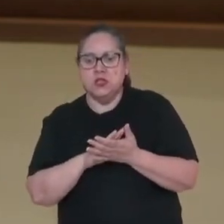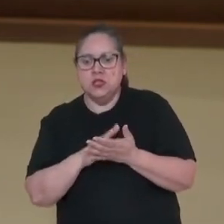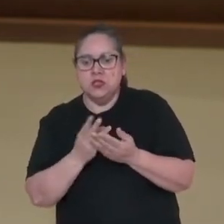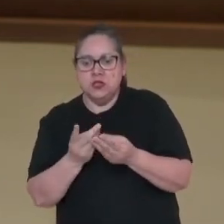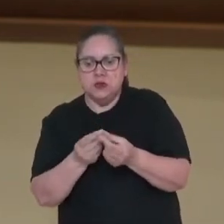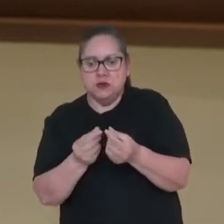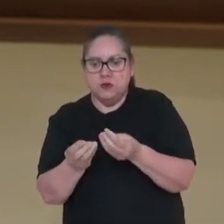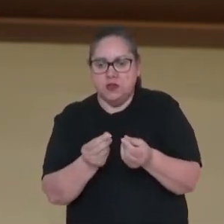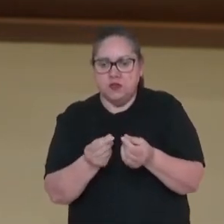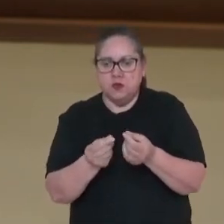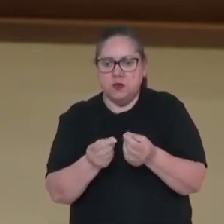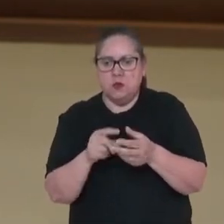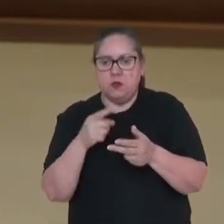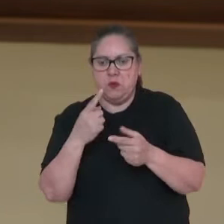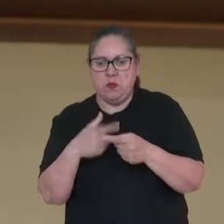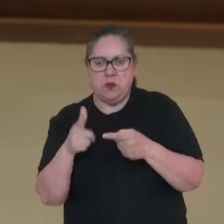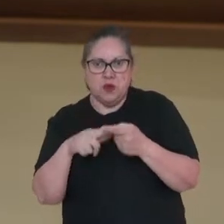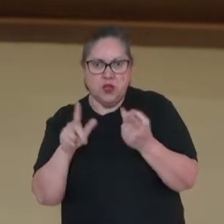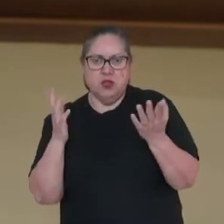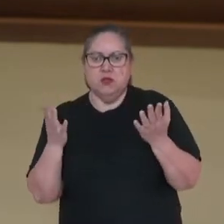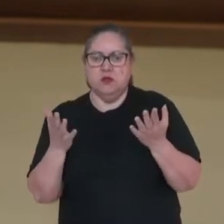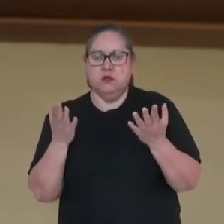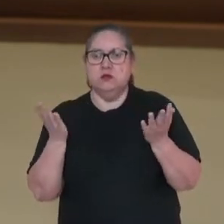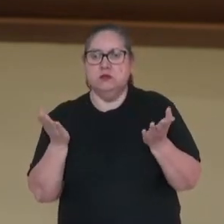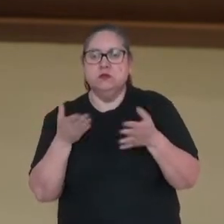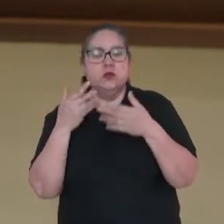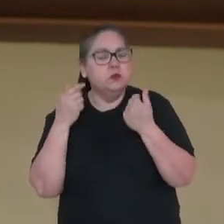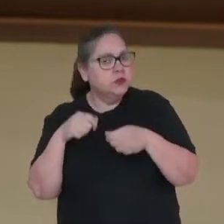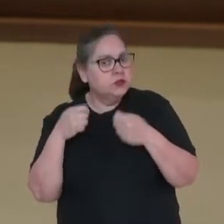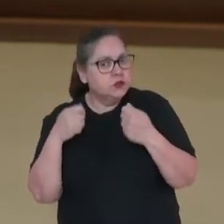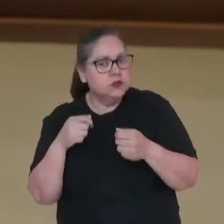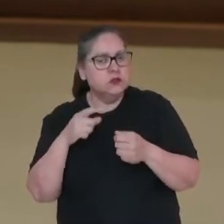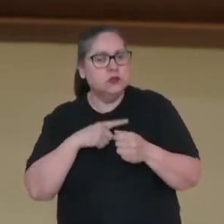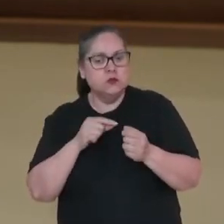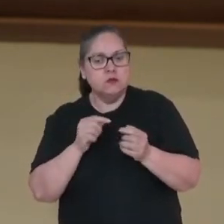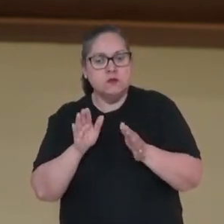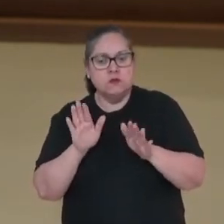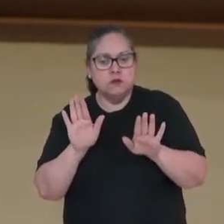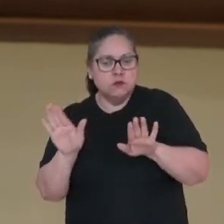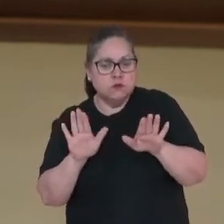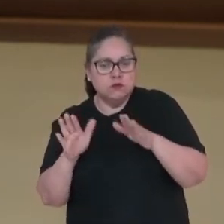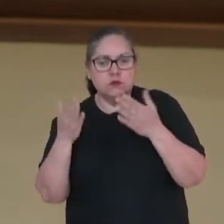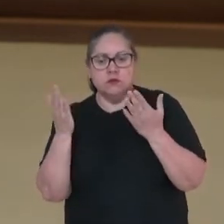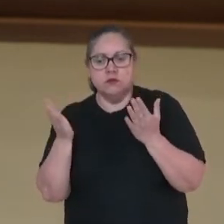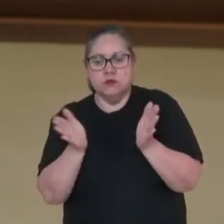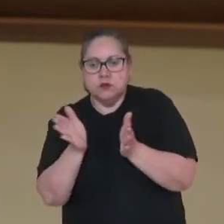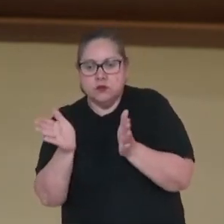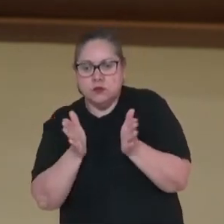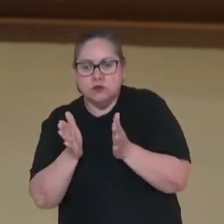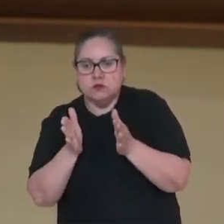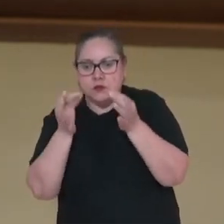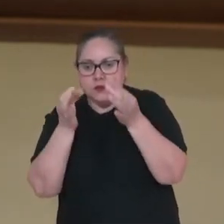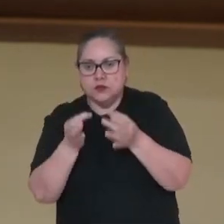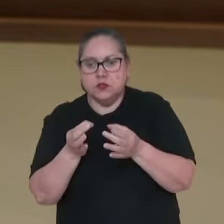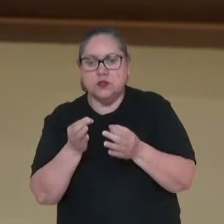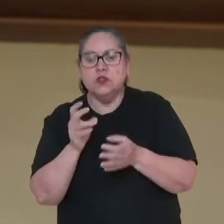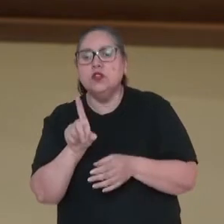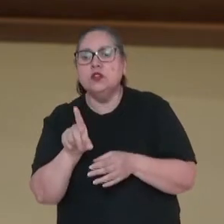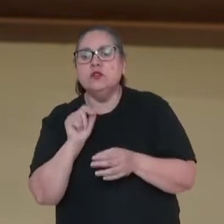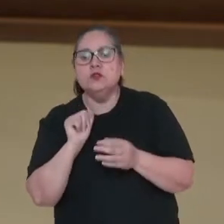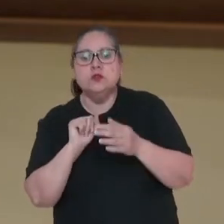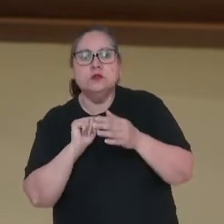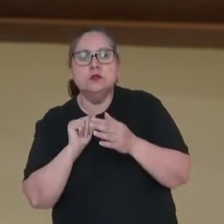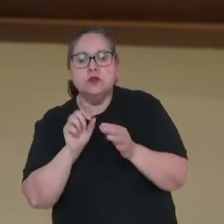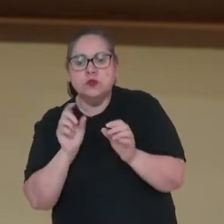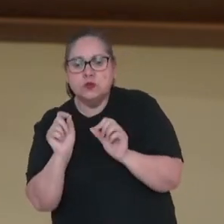peças com defeitos, por exemplo, né? Então, precisa ter um padrão e precisa seguir esse padrão. Quem estuda esse padrão